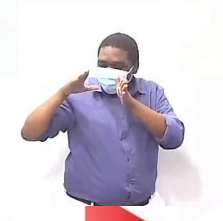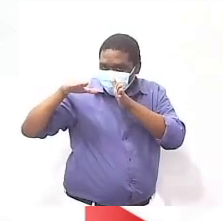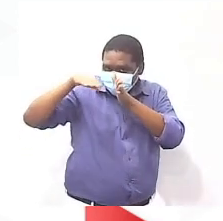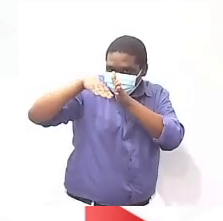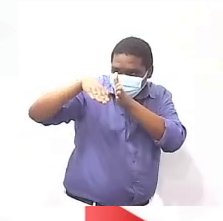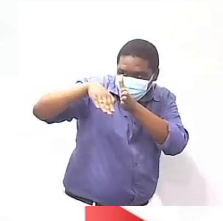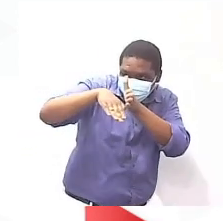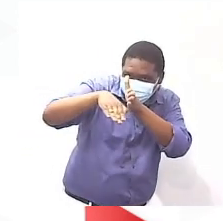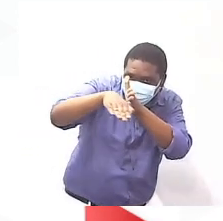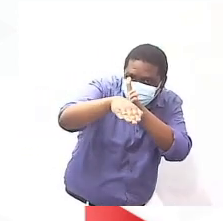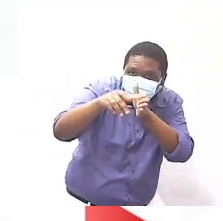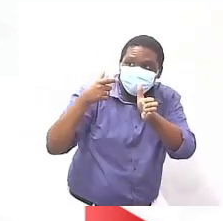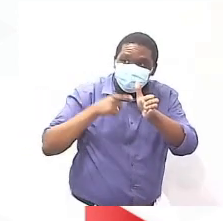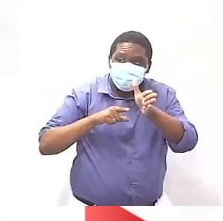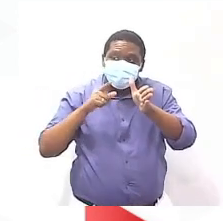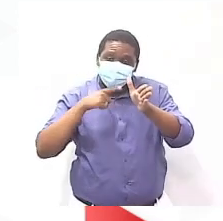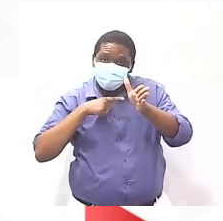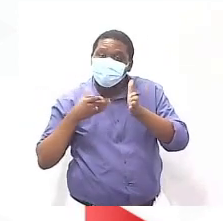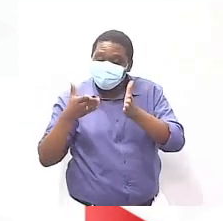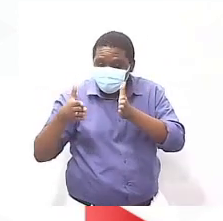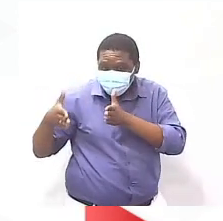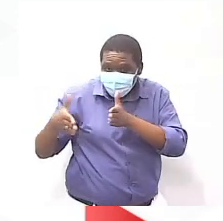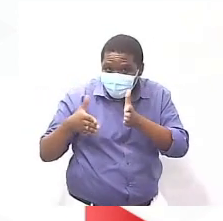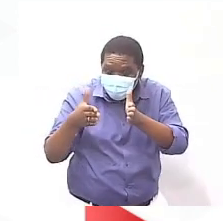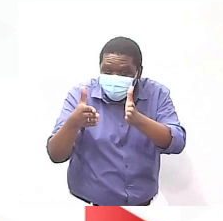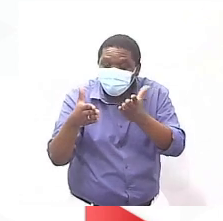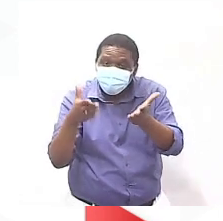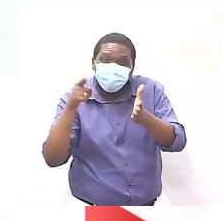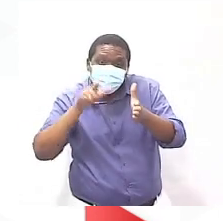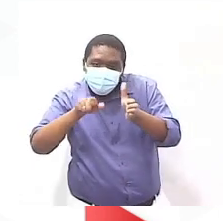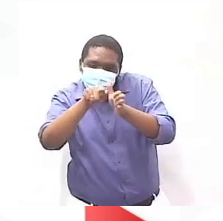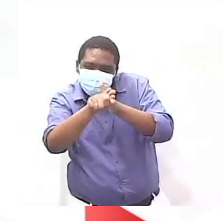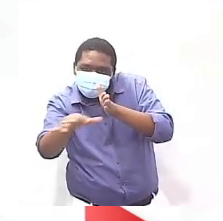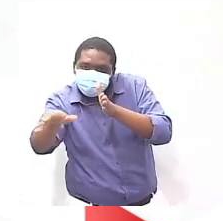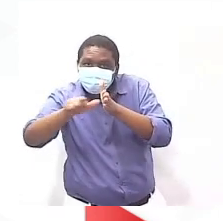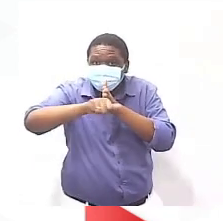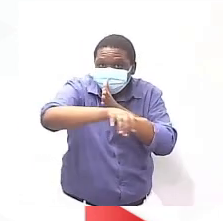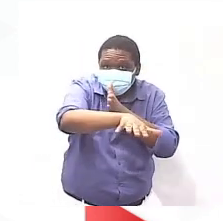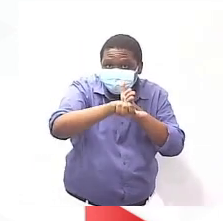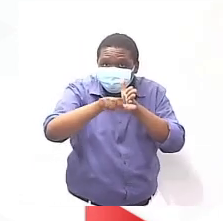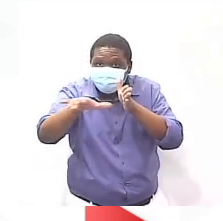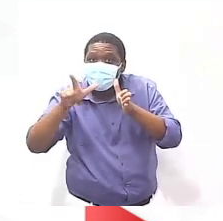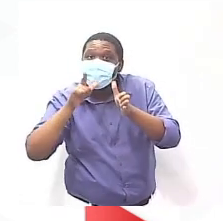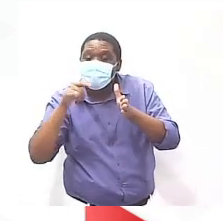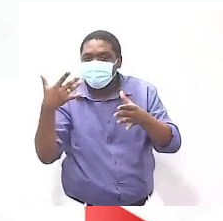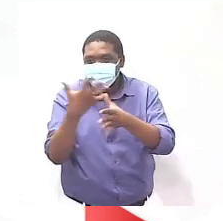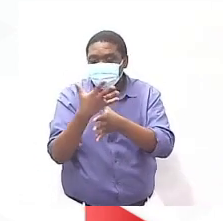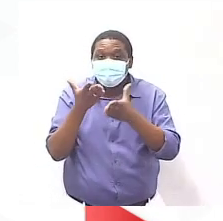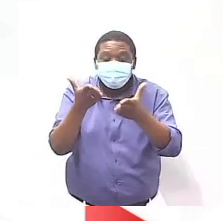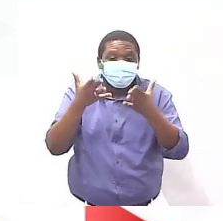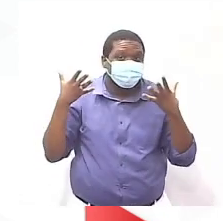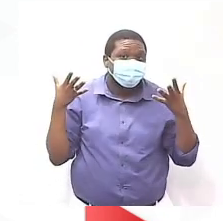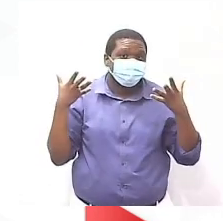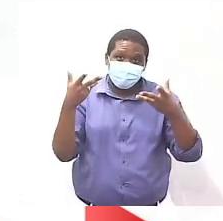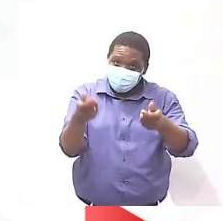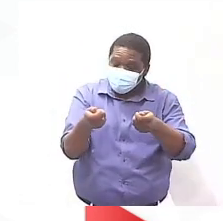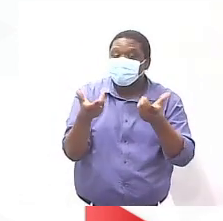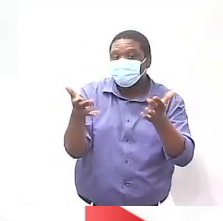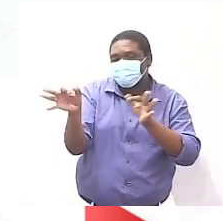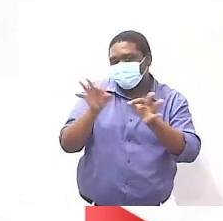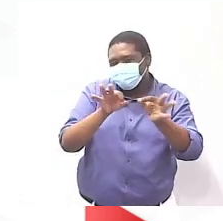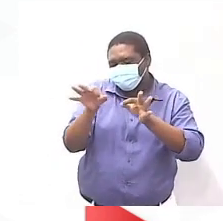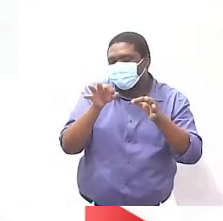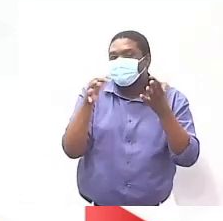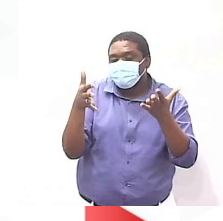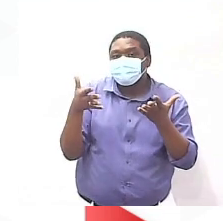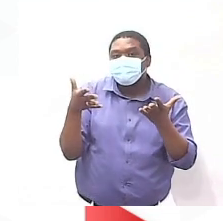haja gravidade e esses canais alimentam as cidades. Veja que obra maravilhosa foi construída.